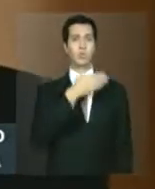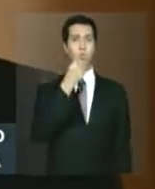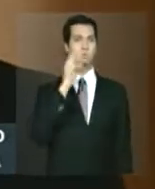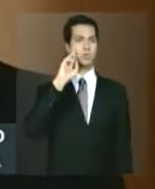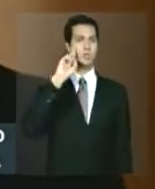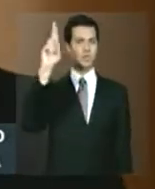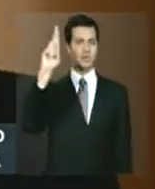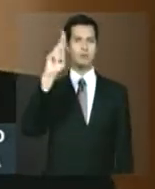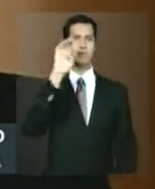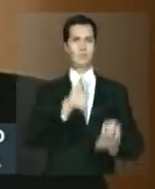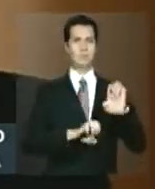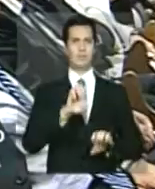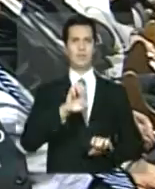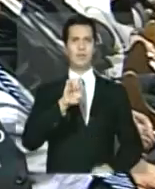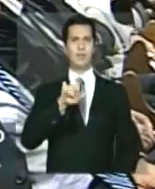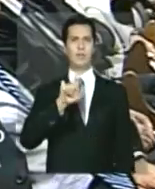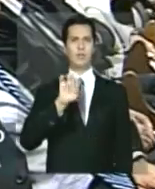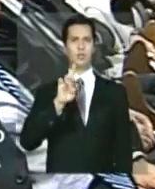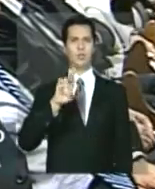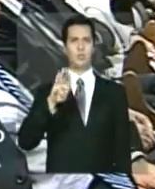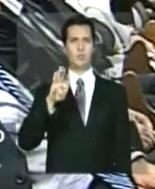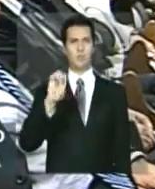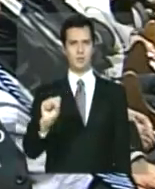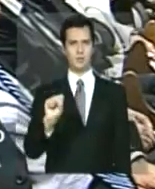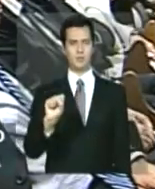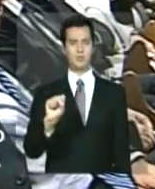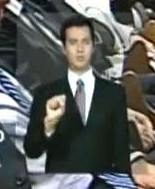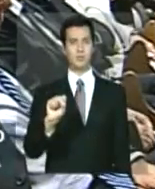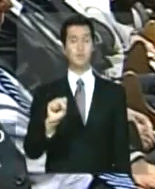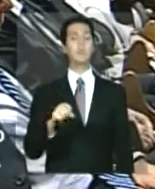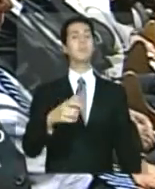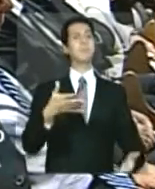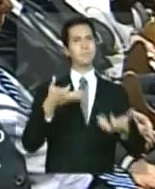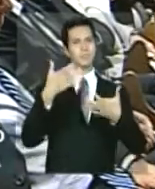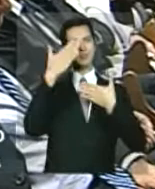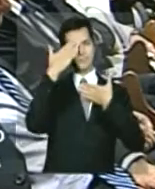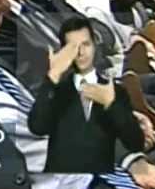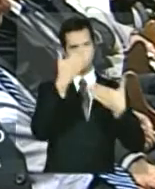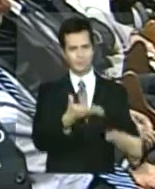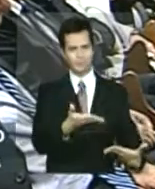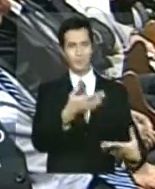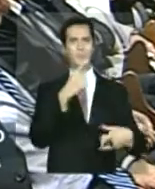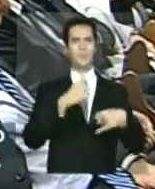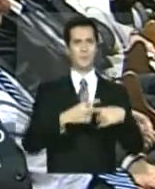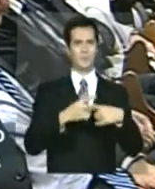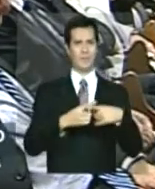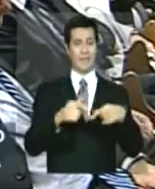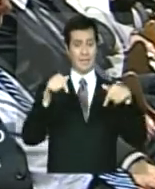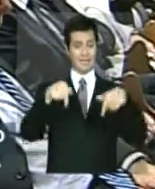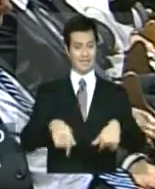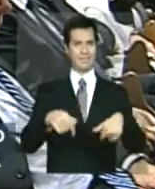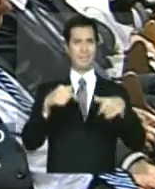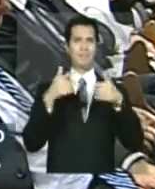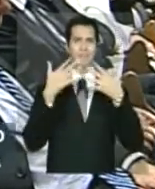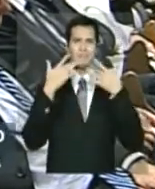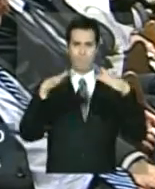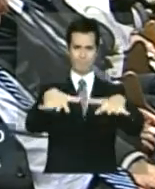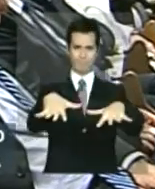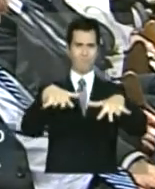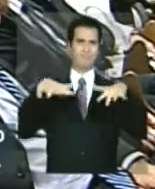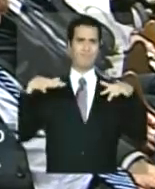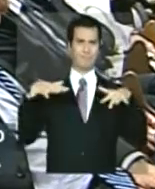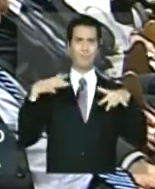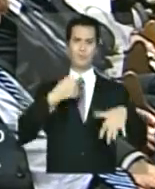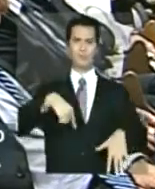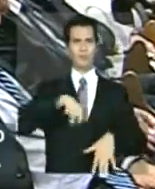Eletrobras e Eletronorte agradecer pelo acolhimento eh eh nesta